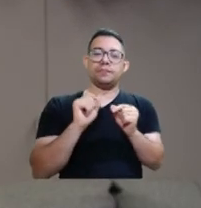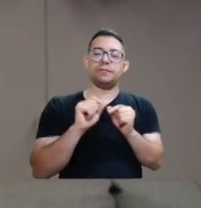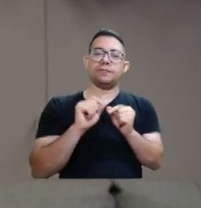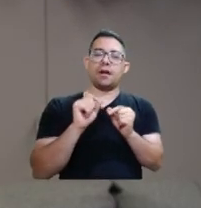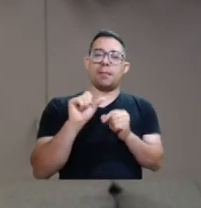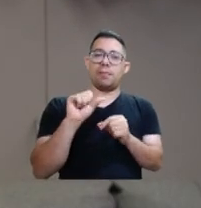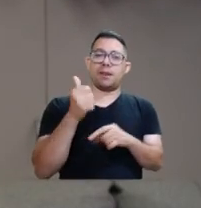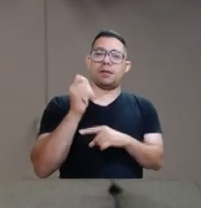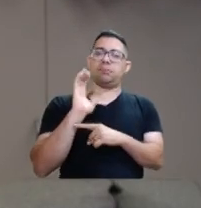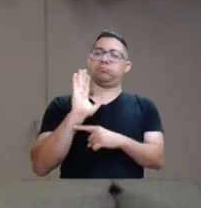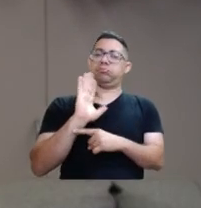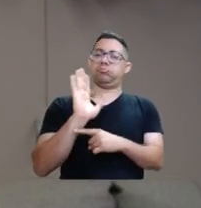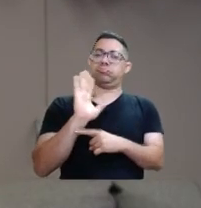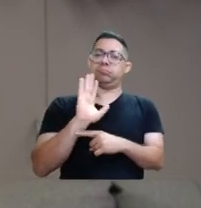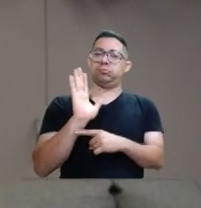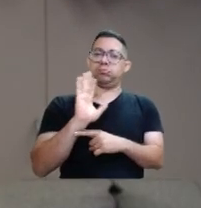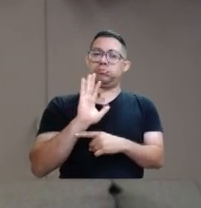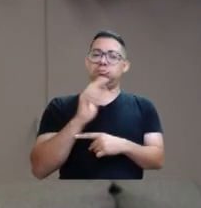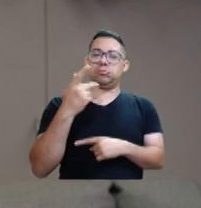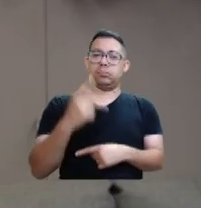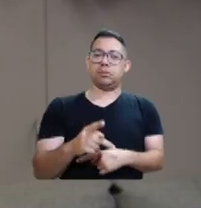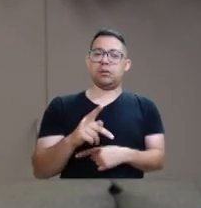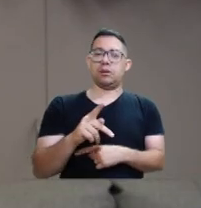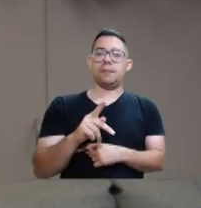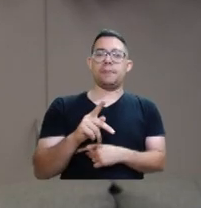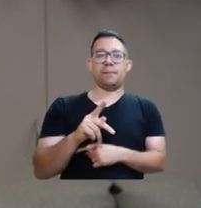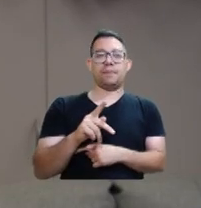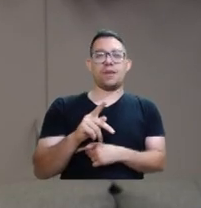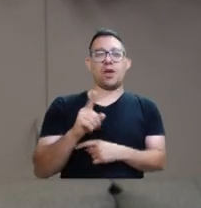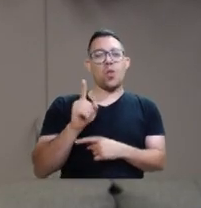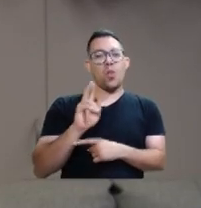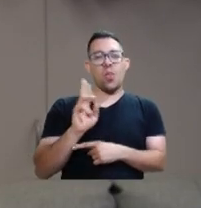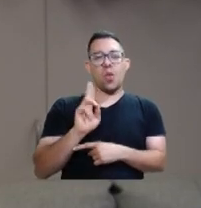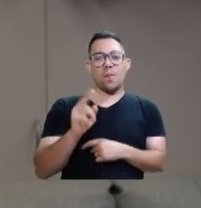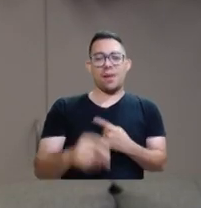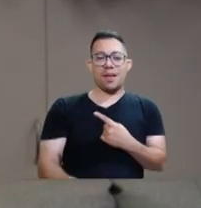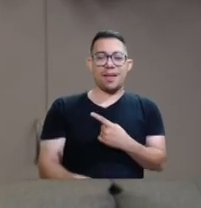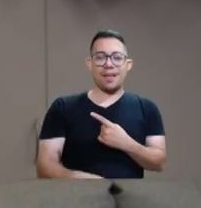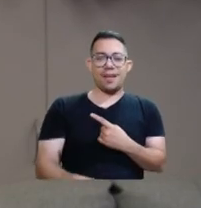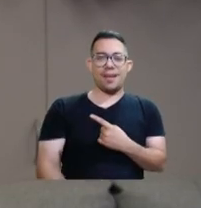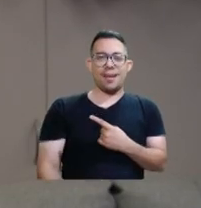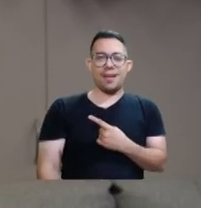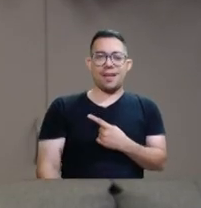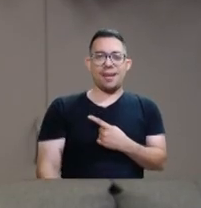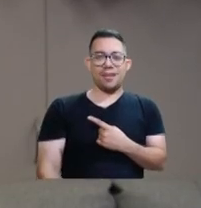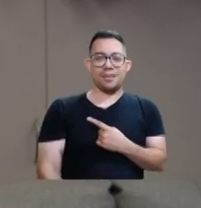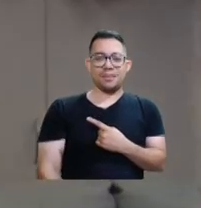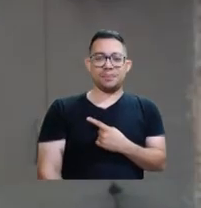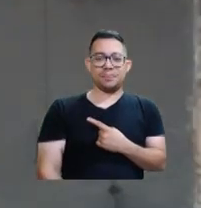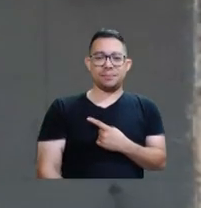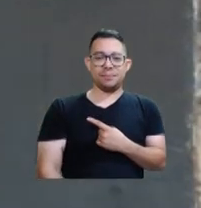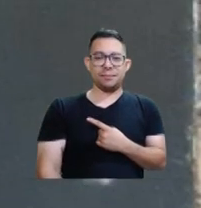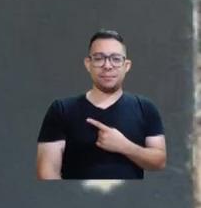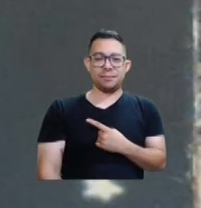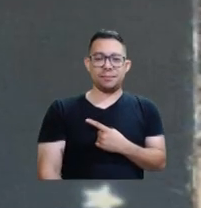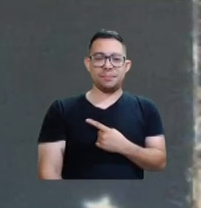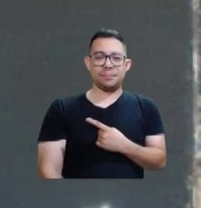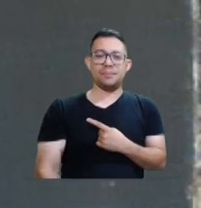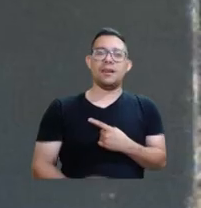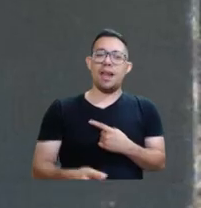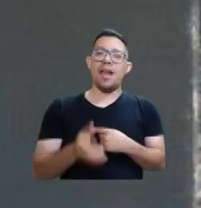muito... Eu lembrei aqui, por exemplo, que a gente pode fazer a primeira sessão da Gramofone aqui na Unesp como Cinema Paradiso, né?